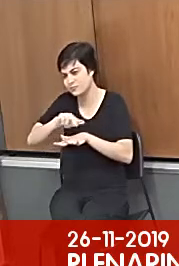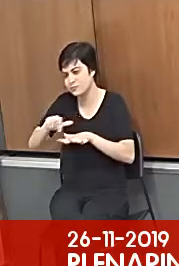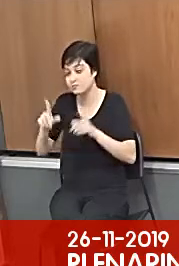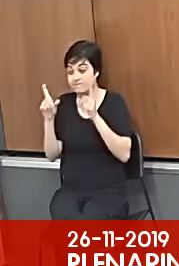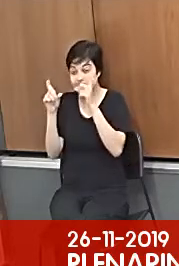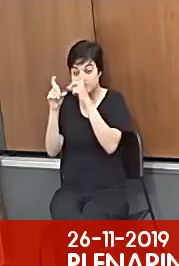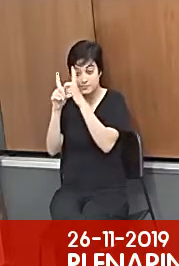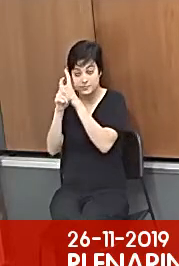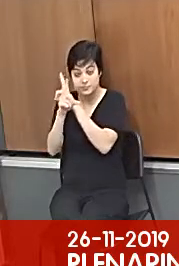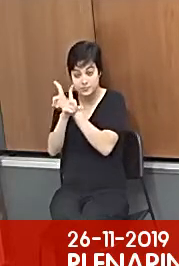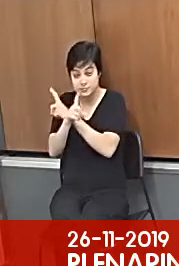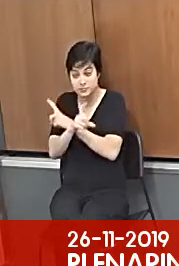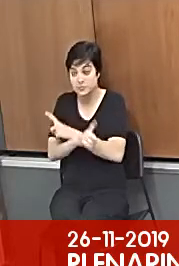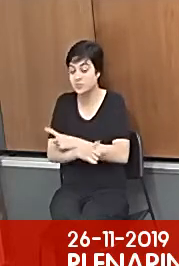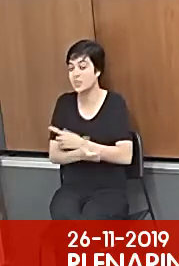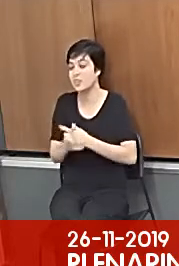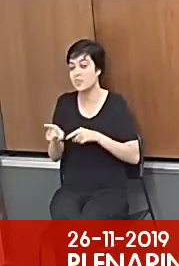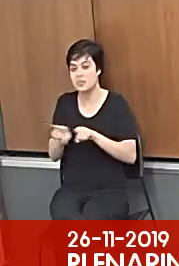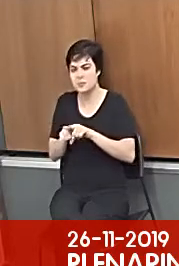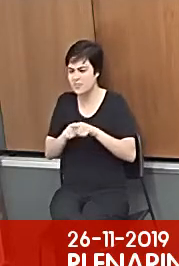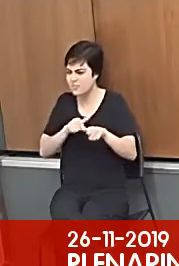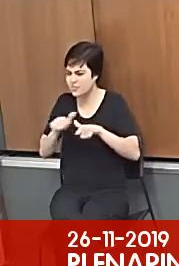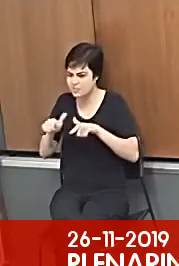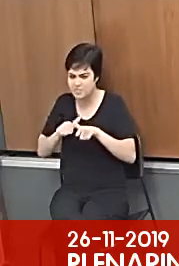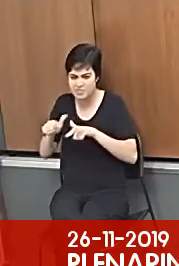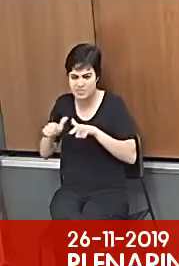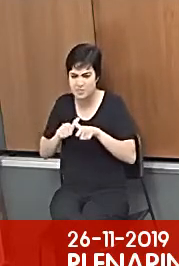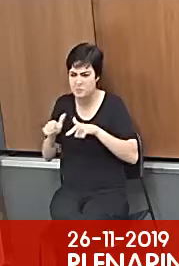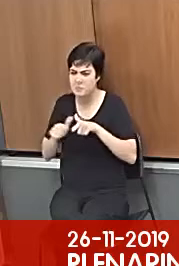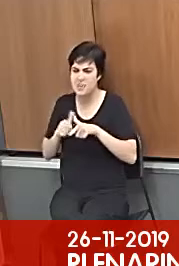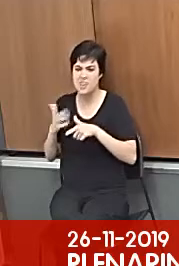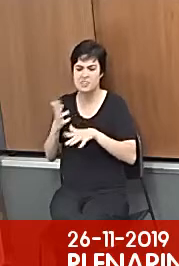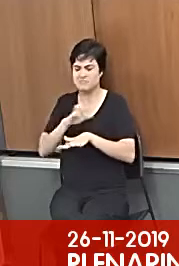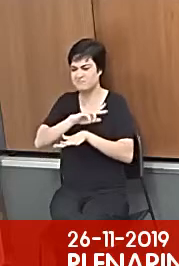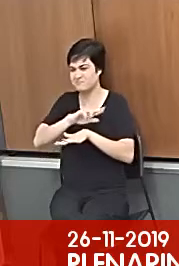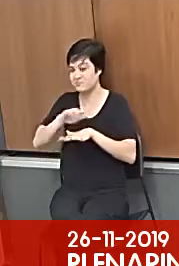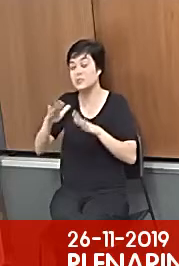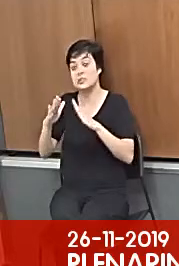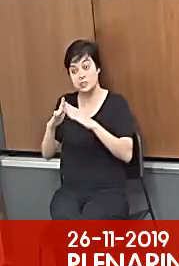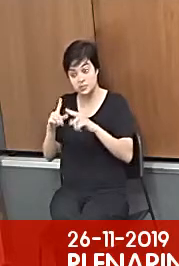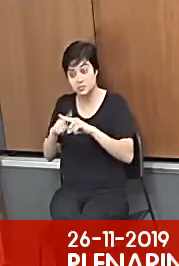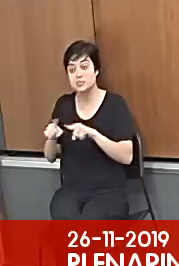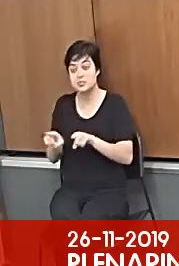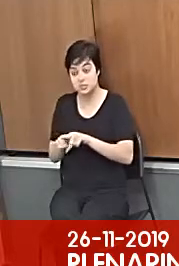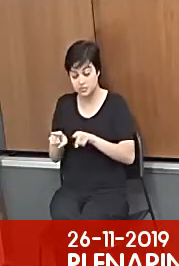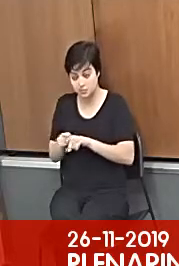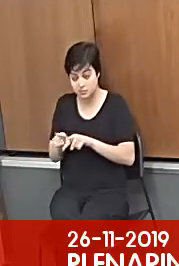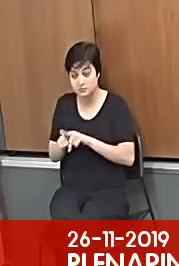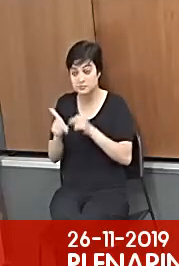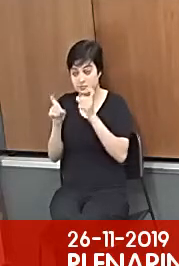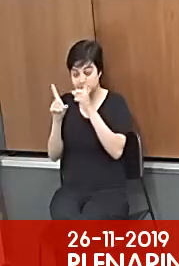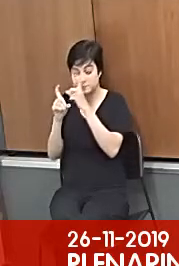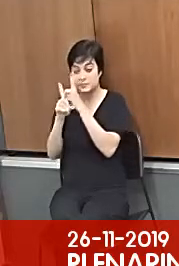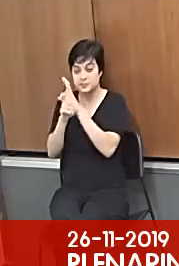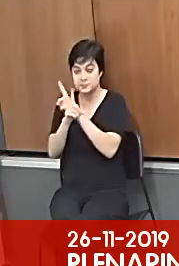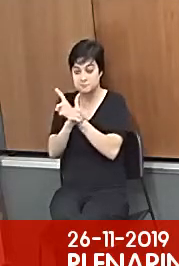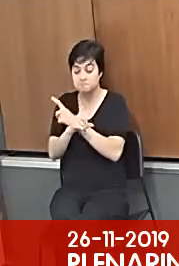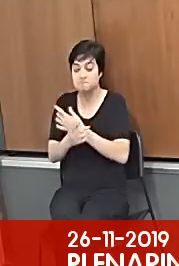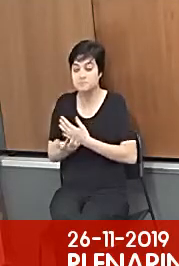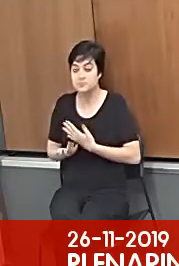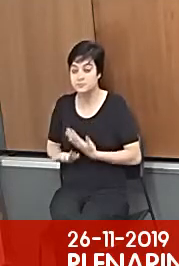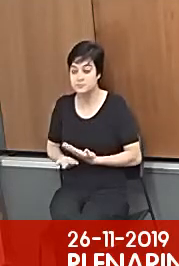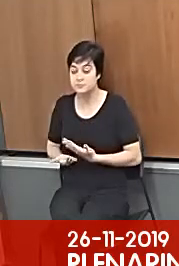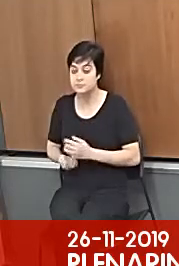vários lugares, no mercado de trabalho, na sociedade, até na própria igreja, como o nosso trabalho.